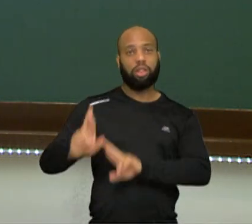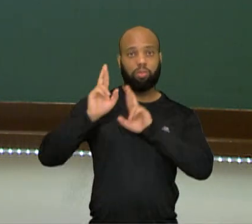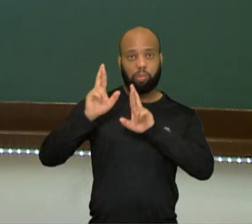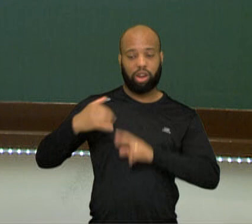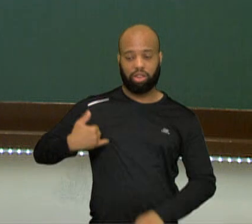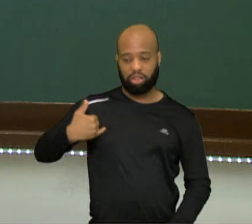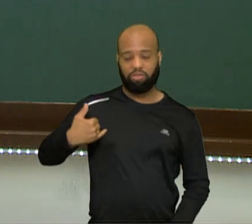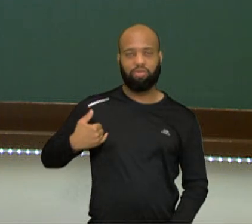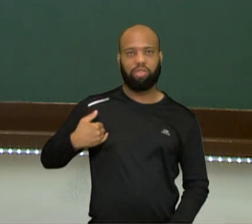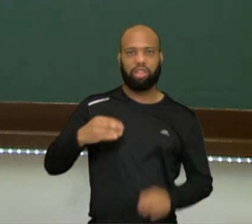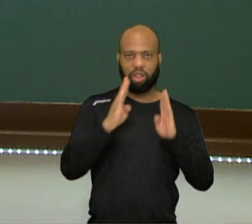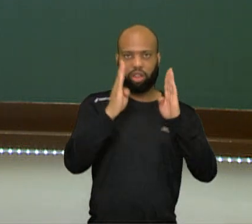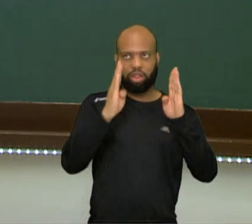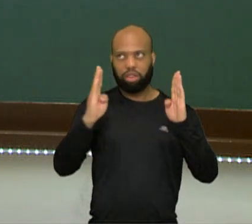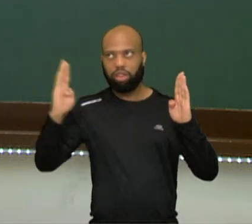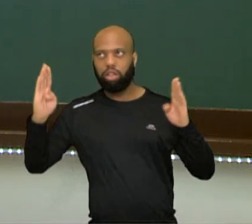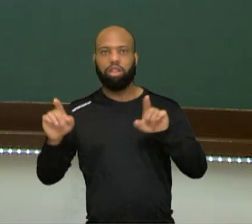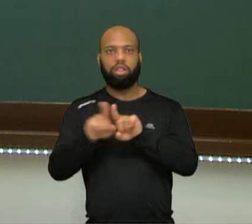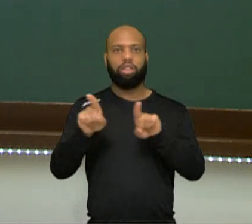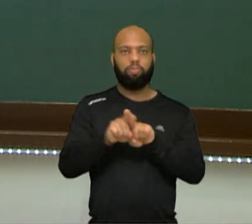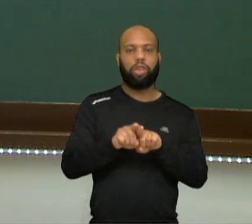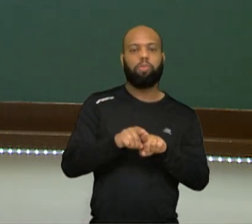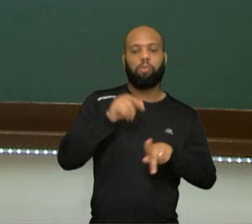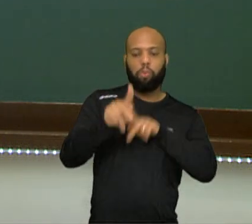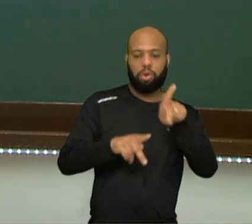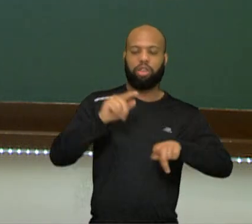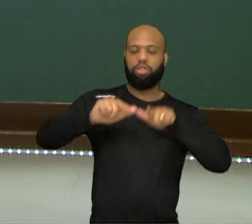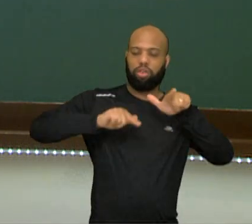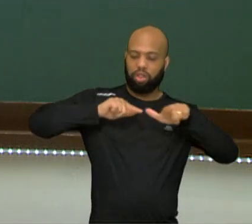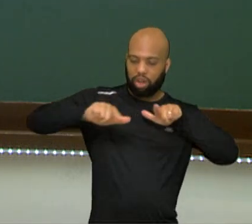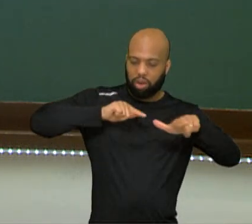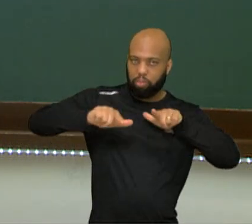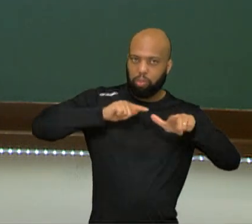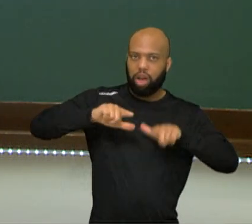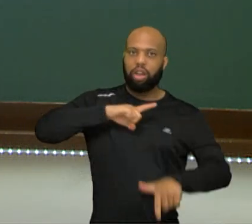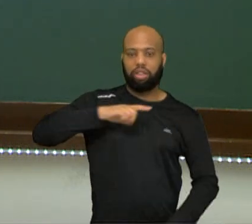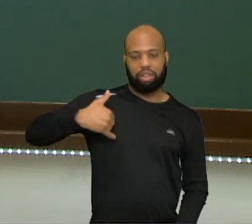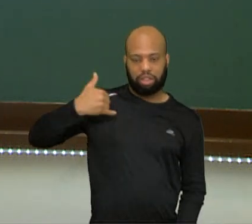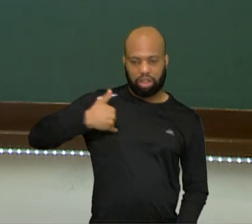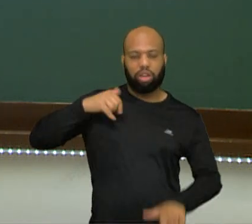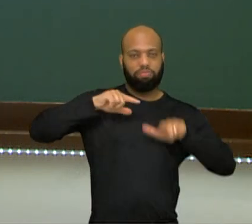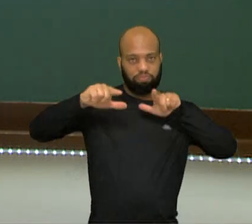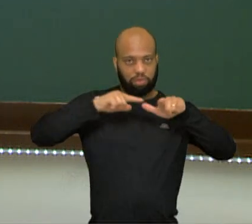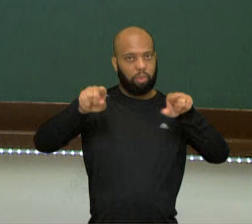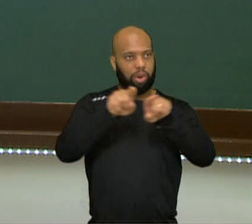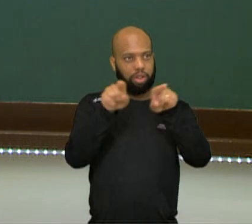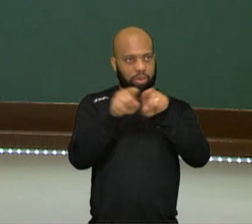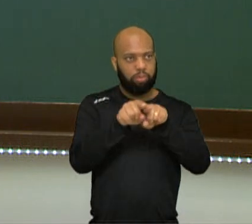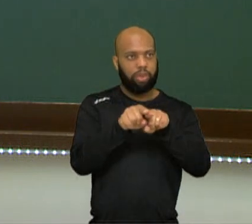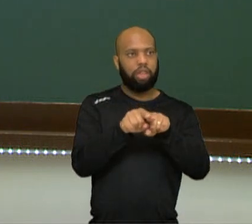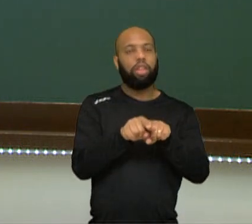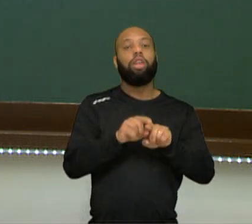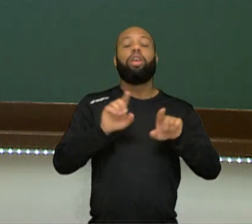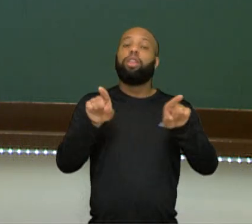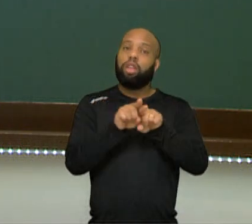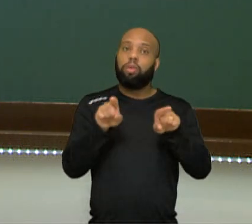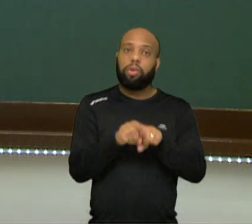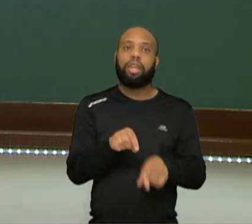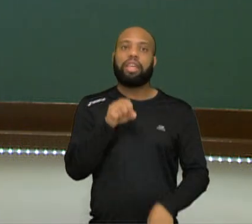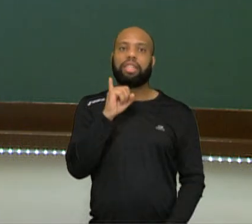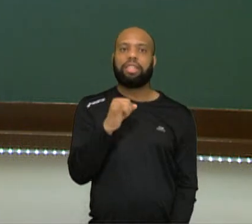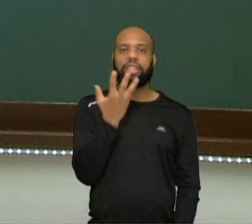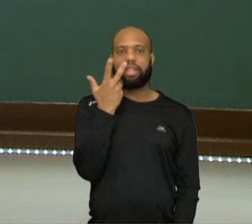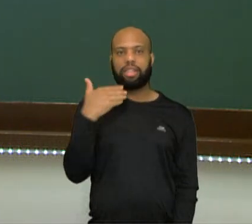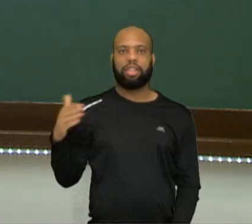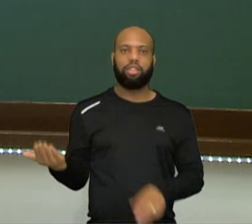vida, população economicamente ativa, aquela população que está em idade de trabalhar, e a mortalidade infantil aqui